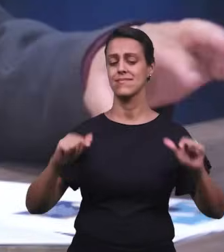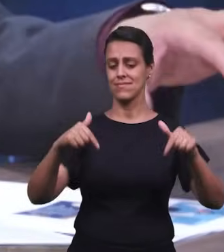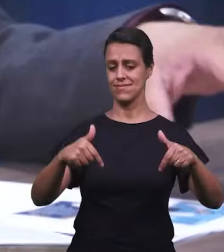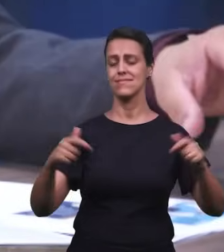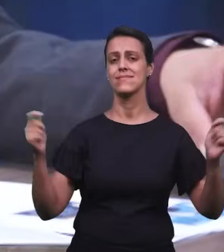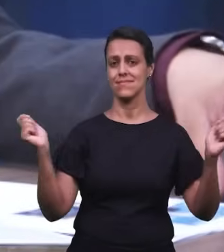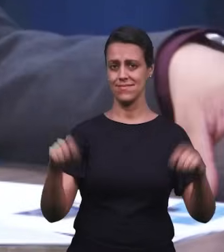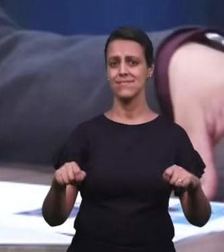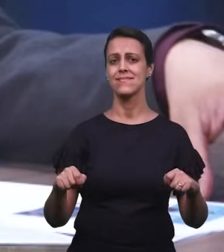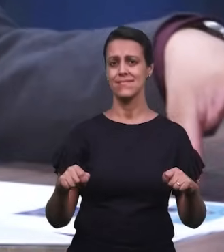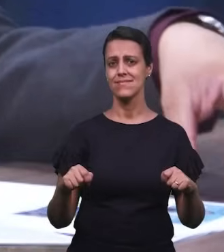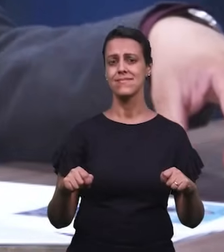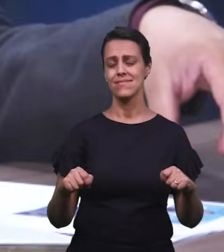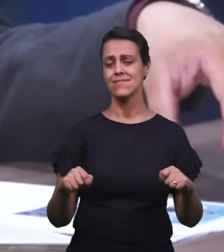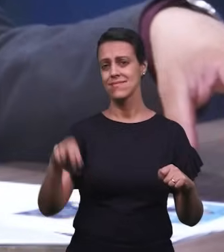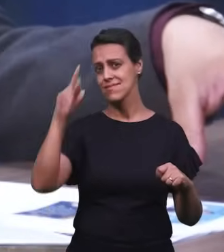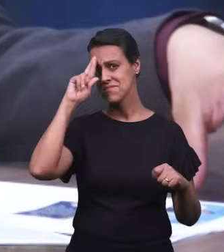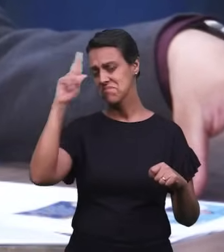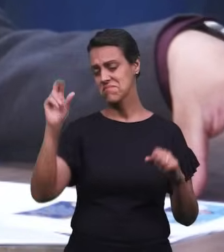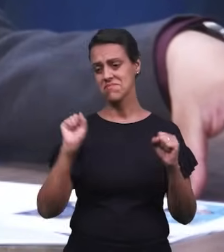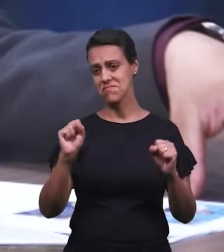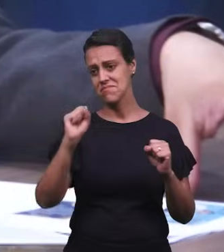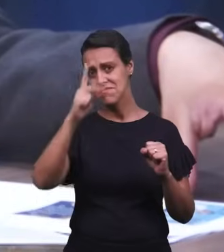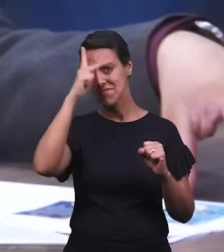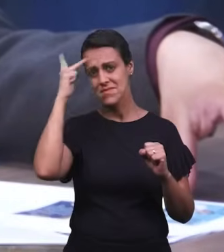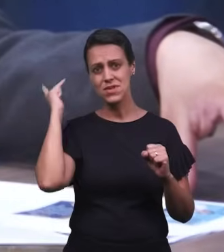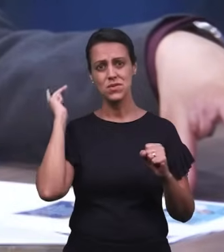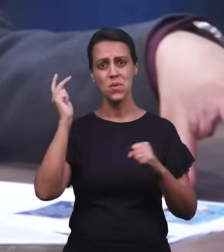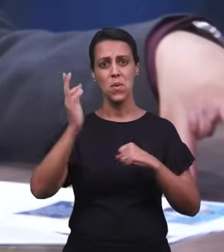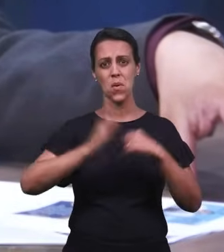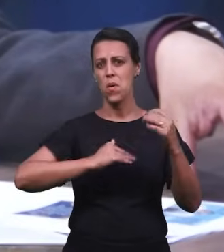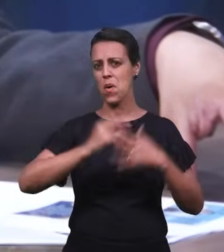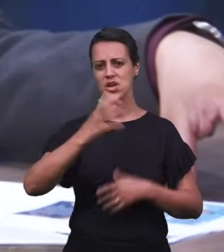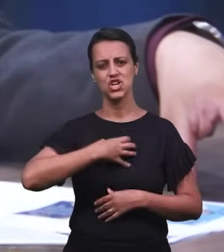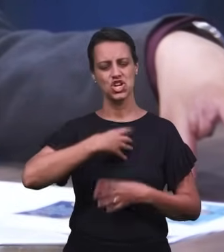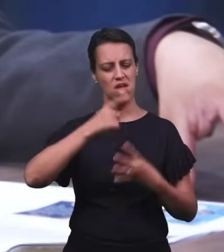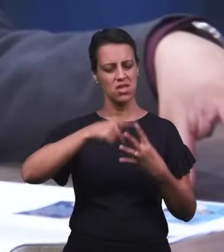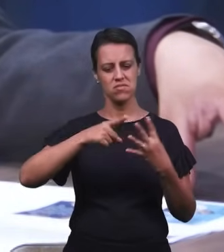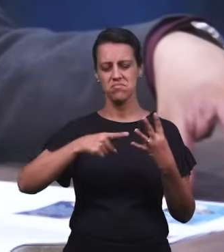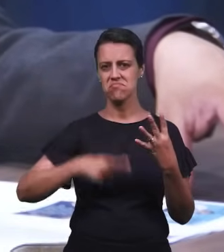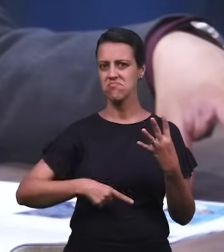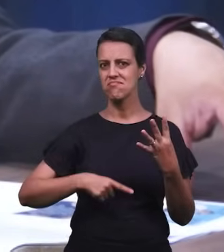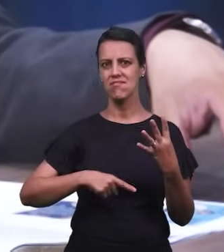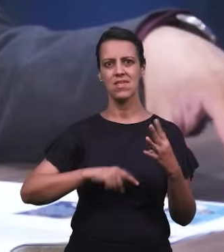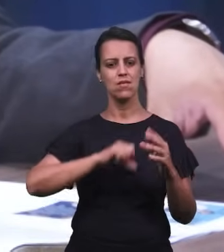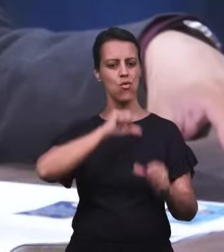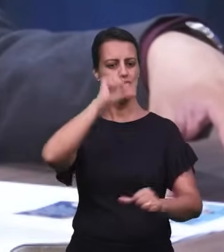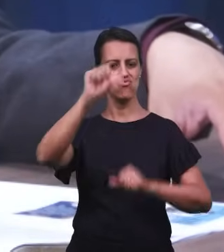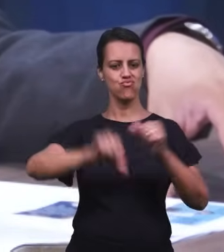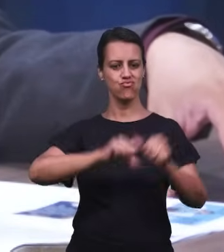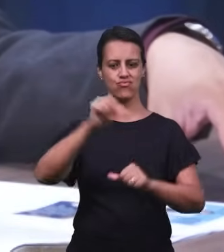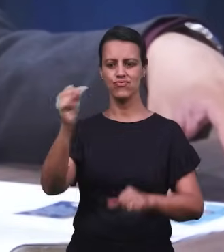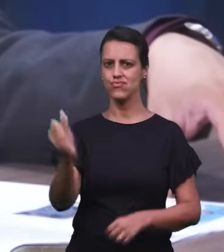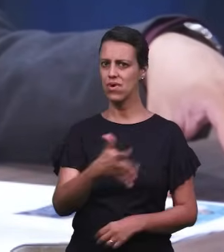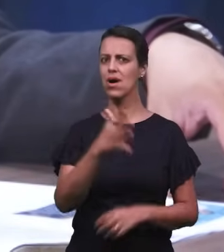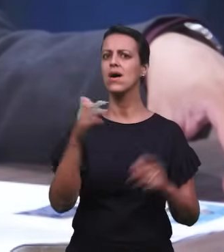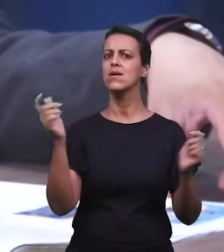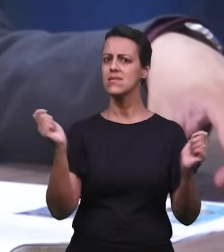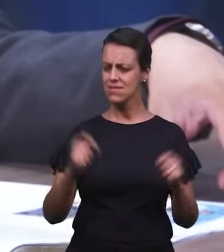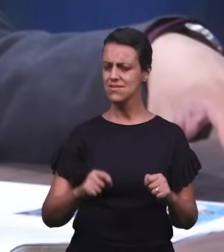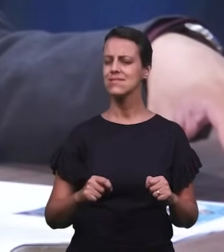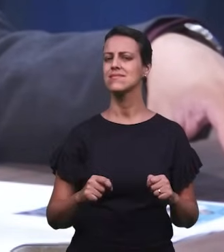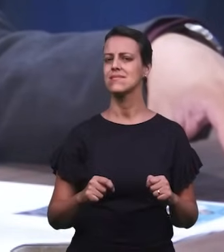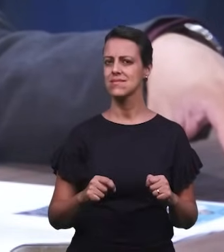Senhor pode pegar qualquer uma pessoa com qualquer temperamento e transformá-la de maneira totalmente diferente. Verdade. Mas o Senhor,